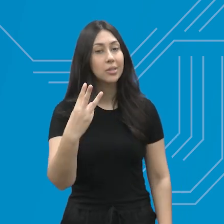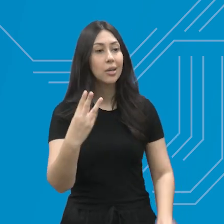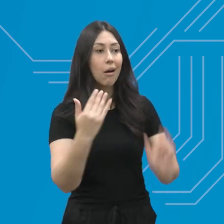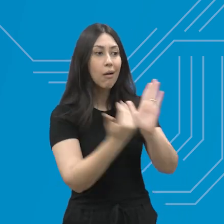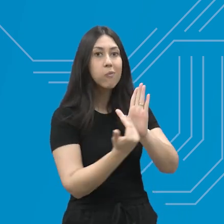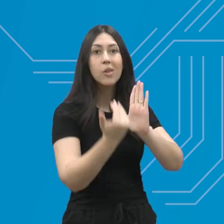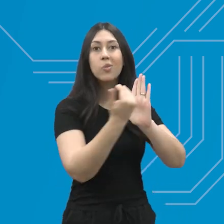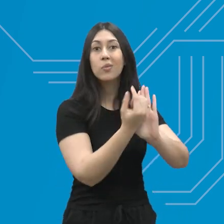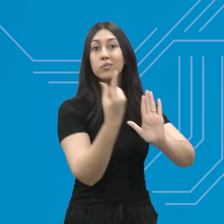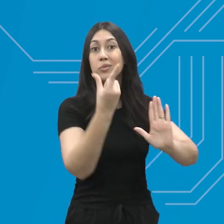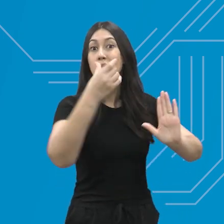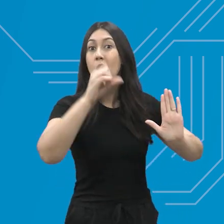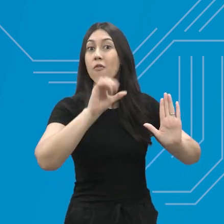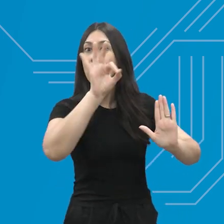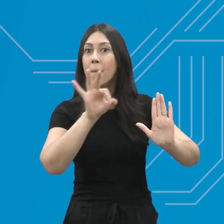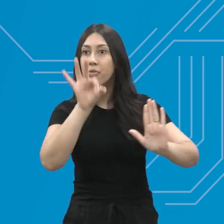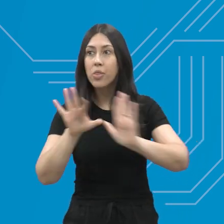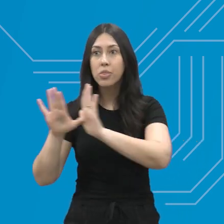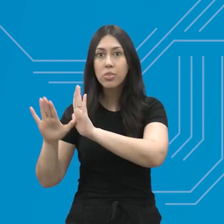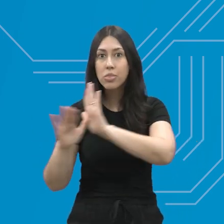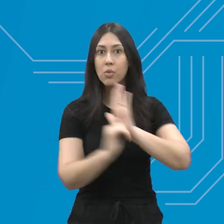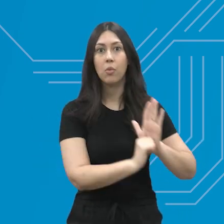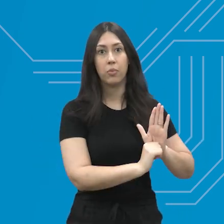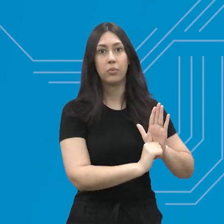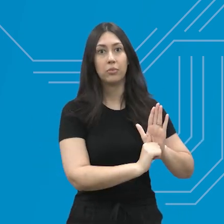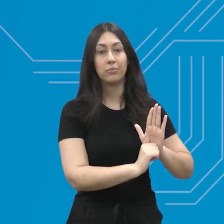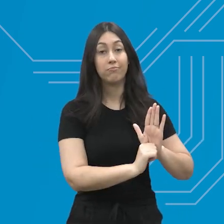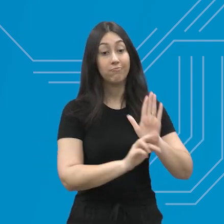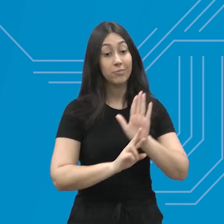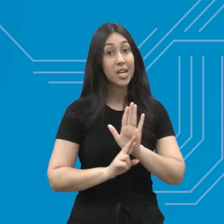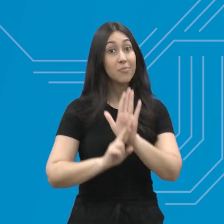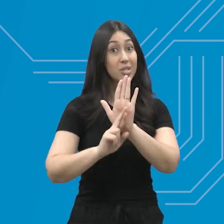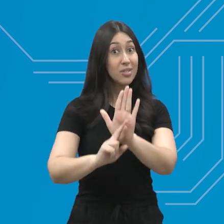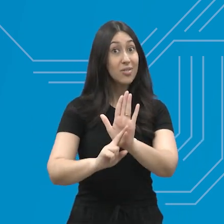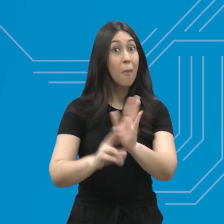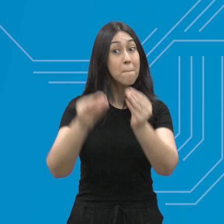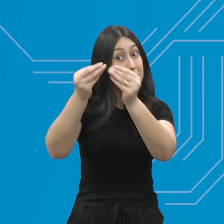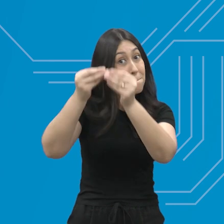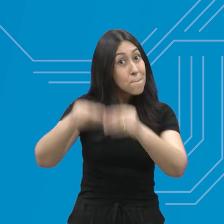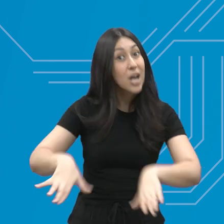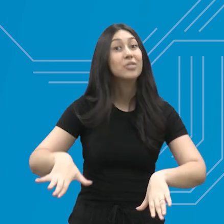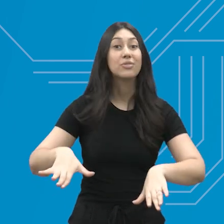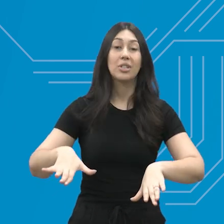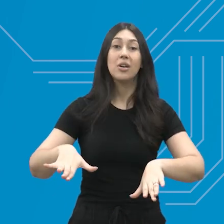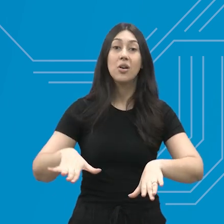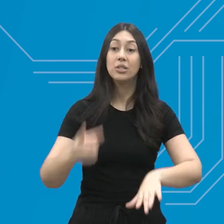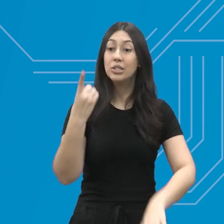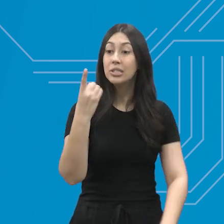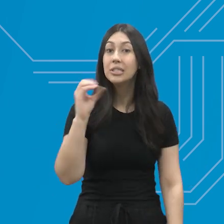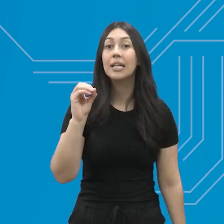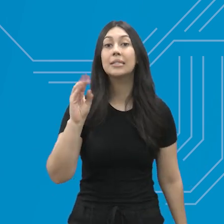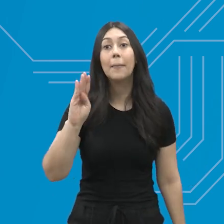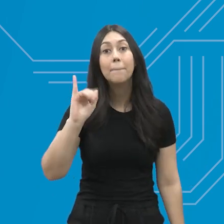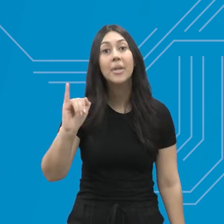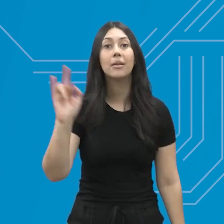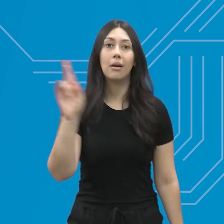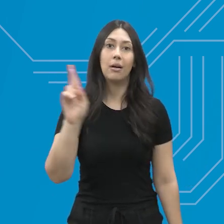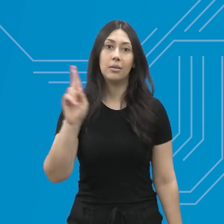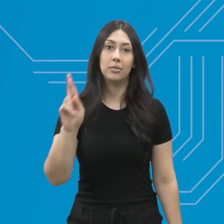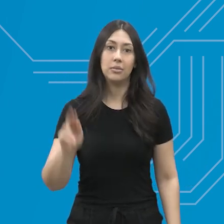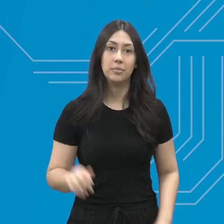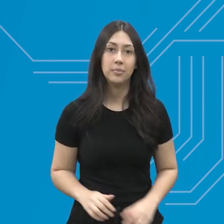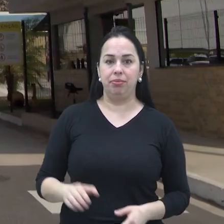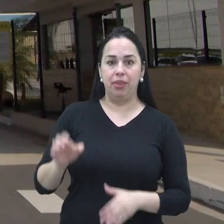2023, houve aumento de 19% desse tipo de ocorrência, o que representou um impacto financeiro de 10 bilhões